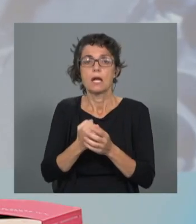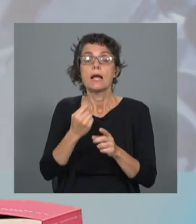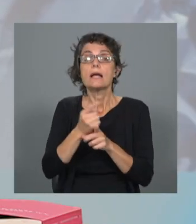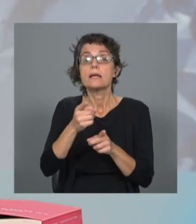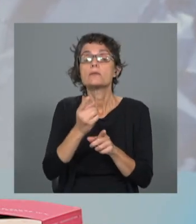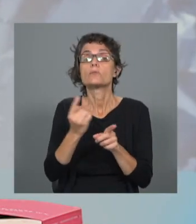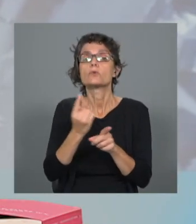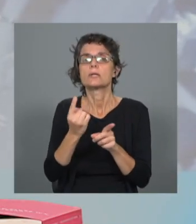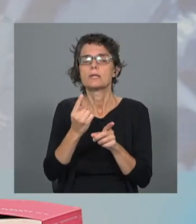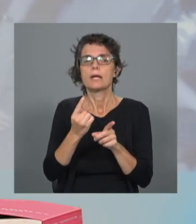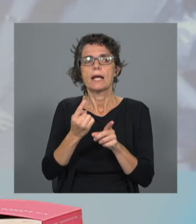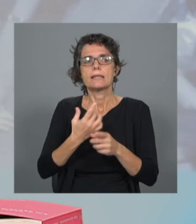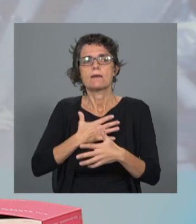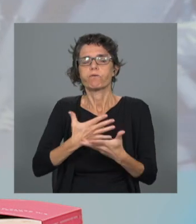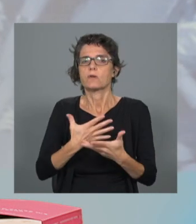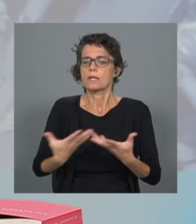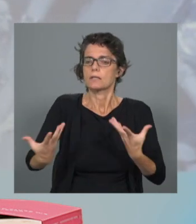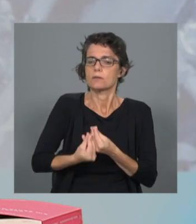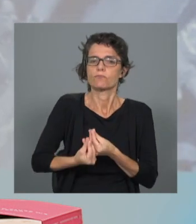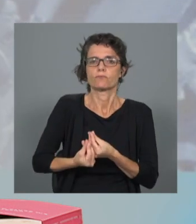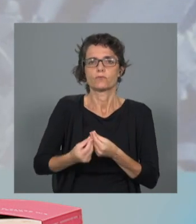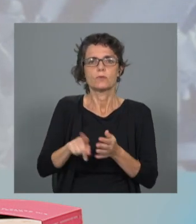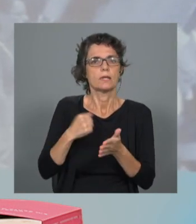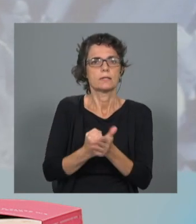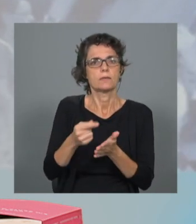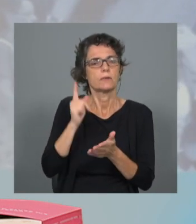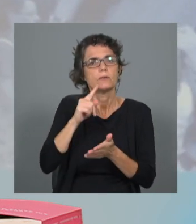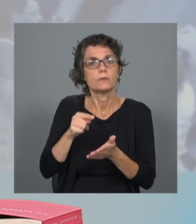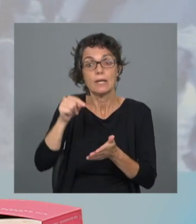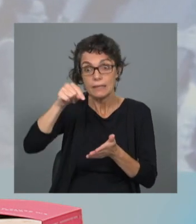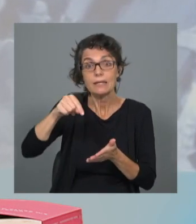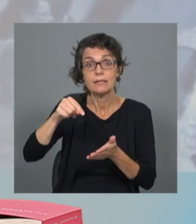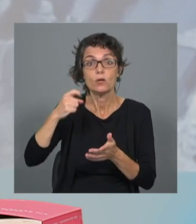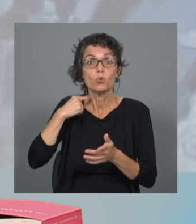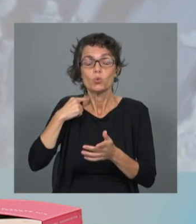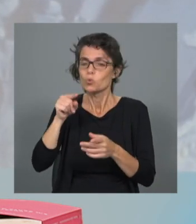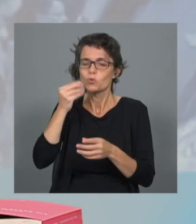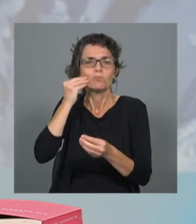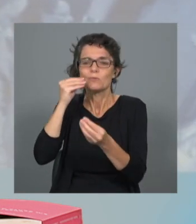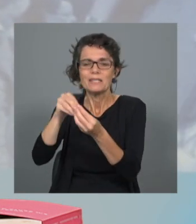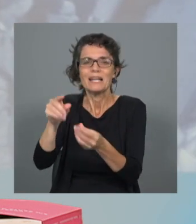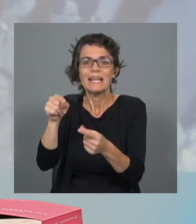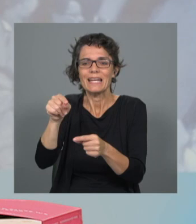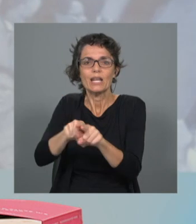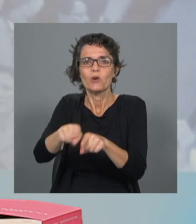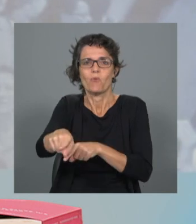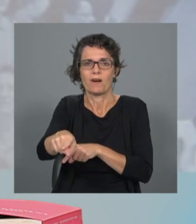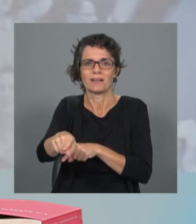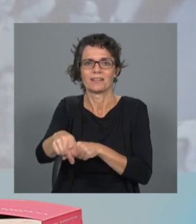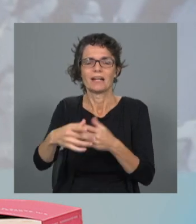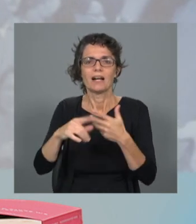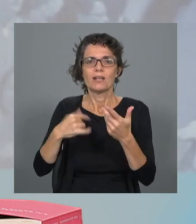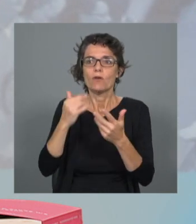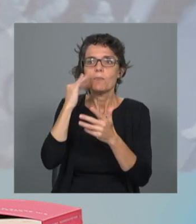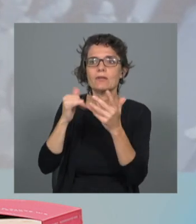em tentação. Há uma sinodalidade presente em tudo. E estou convencido que a formação é essencial para esta sinodalidade